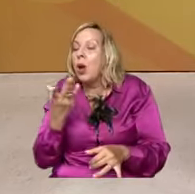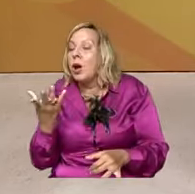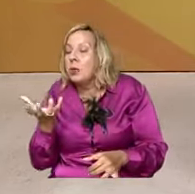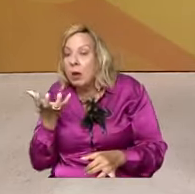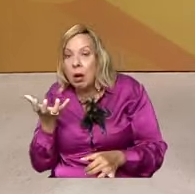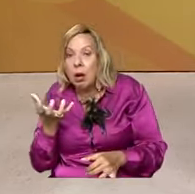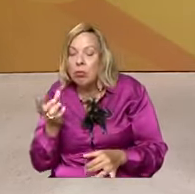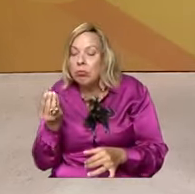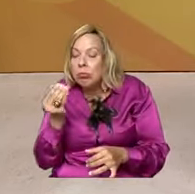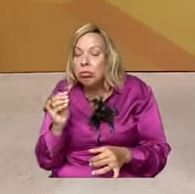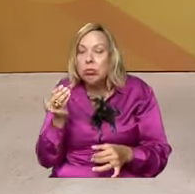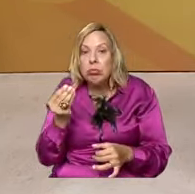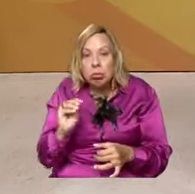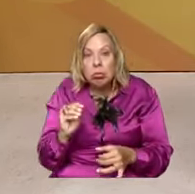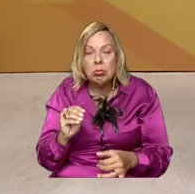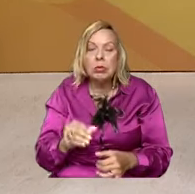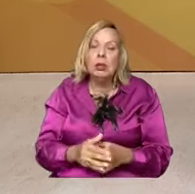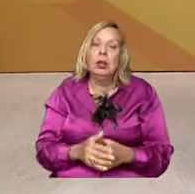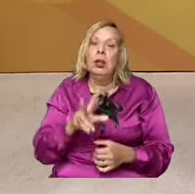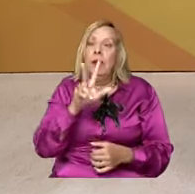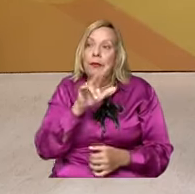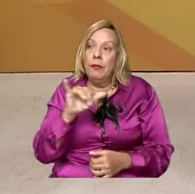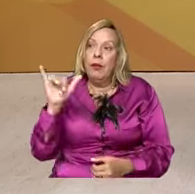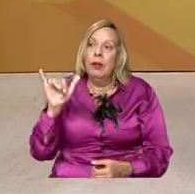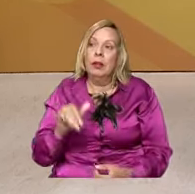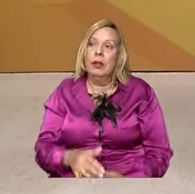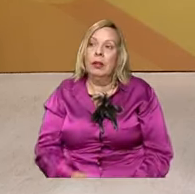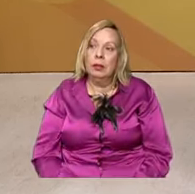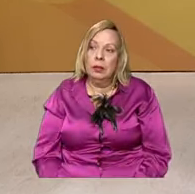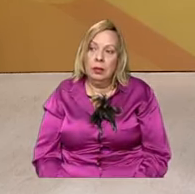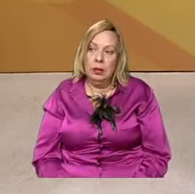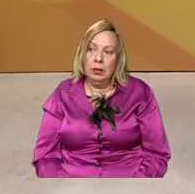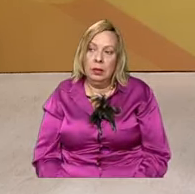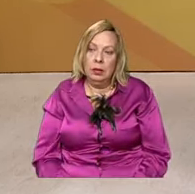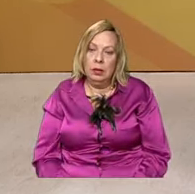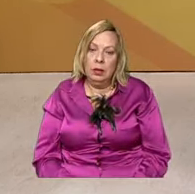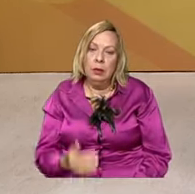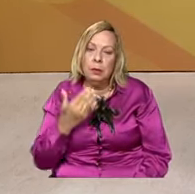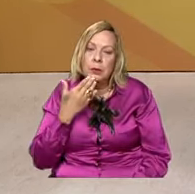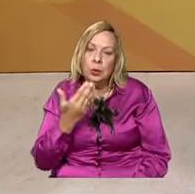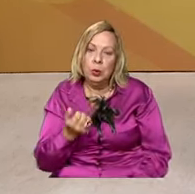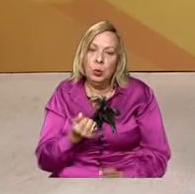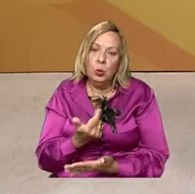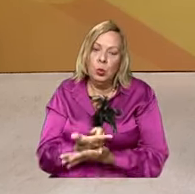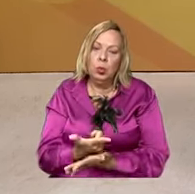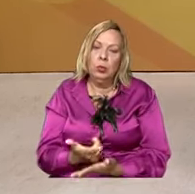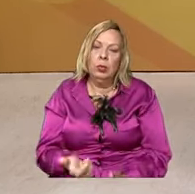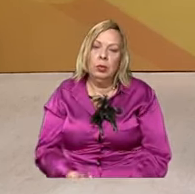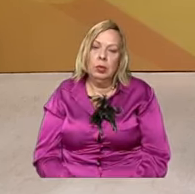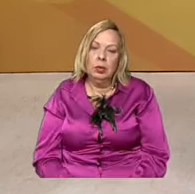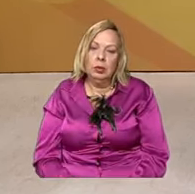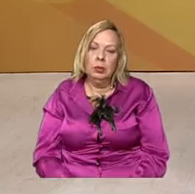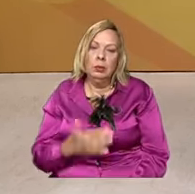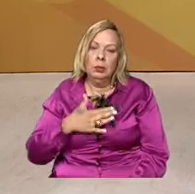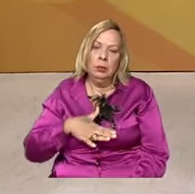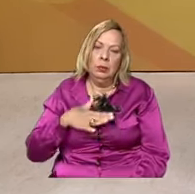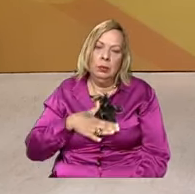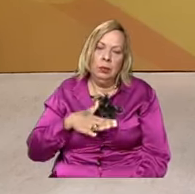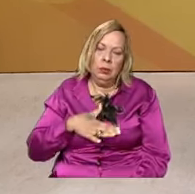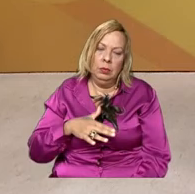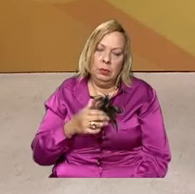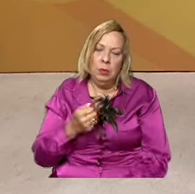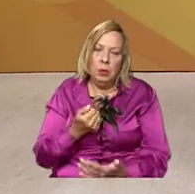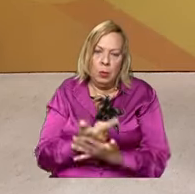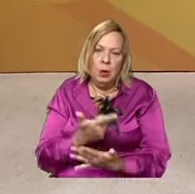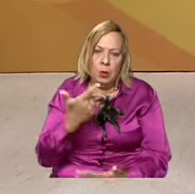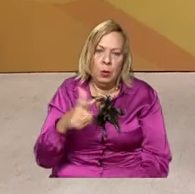quiser e também você vai baixar. Você tá pedindo pra comprar? É, mamãe já comprou, calma, você quer mais um? Vou